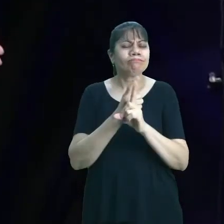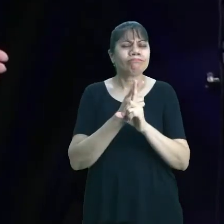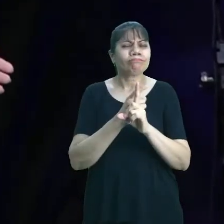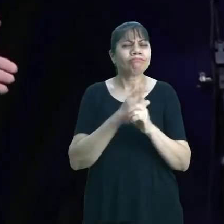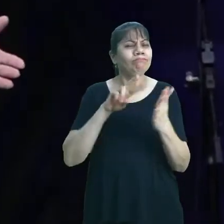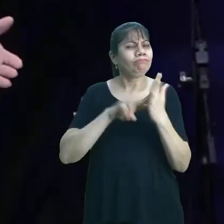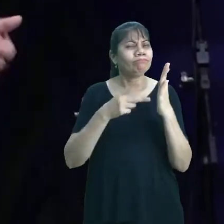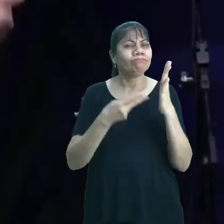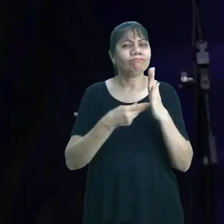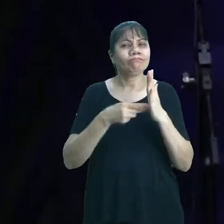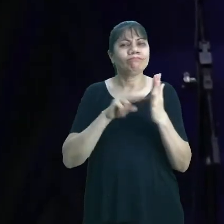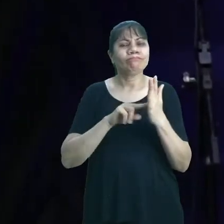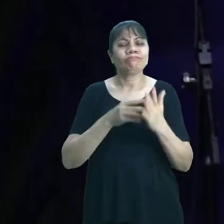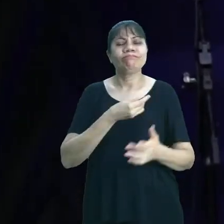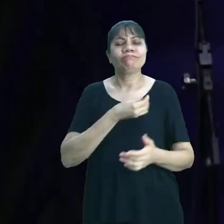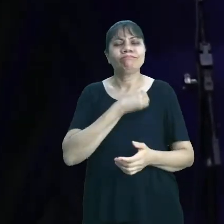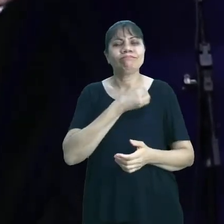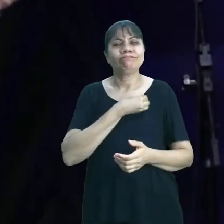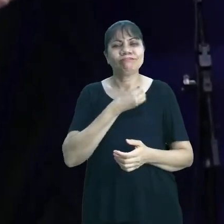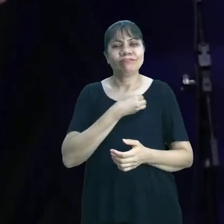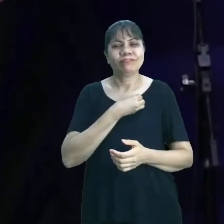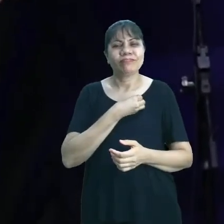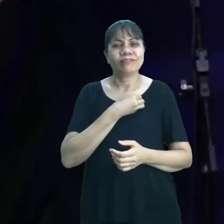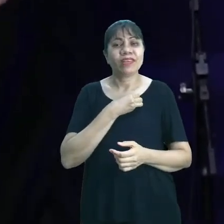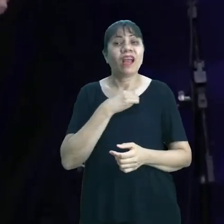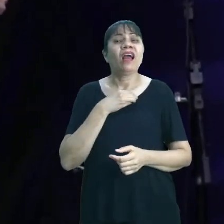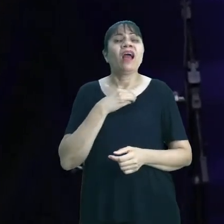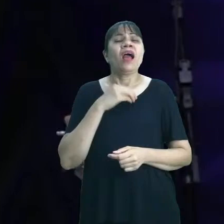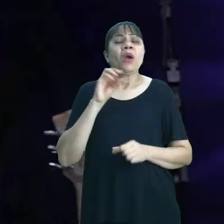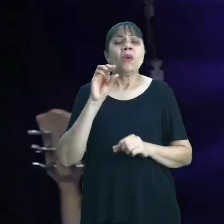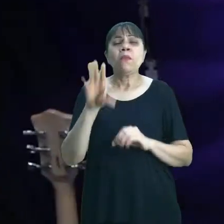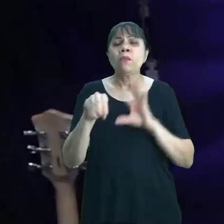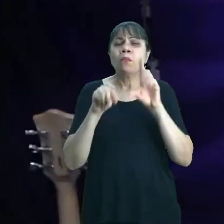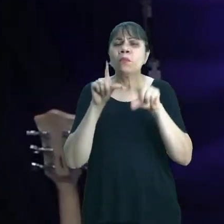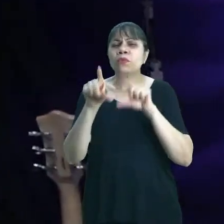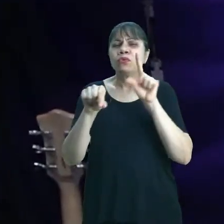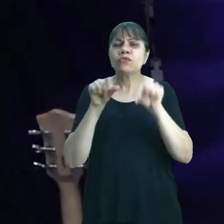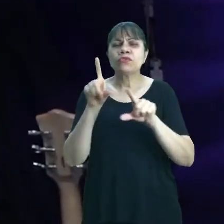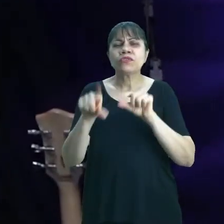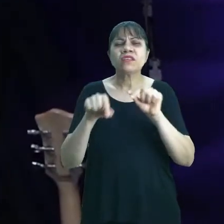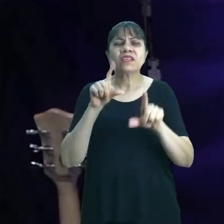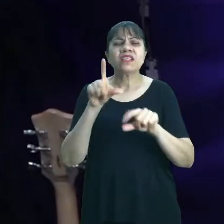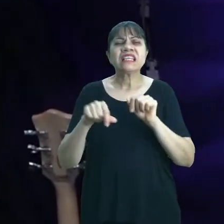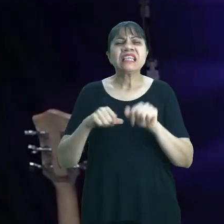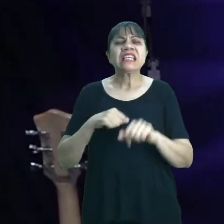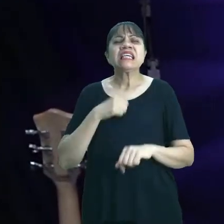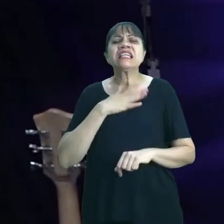vida. Ele fala: busquei nos prazeres, busquei na simplicidade,